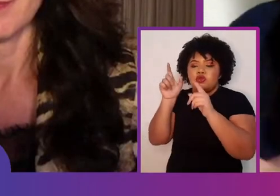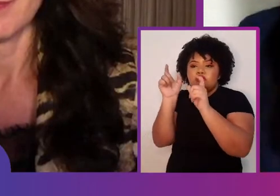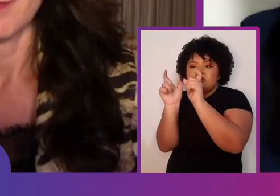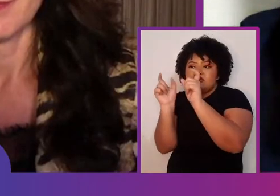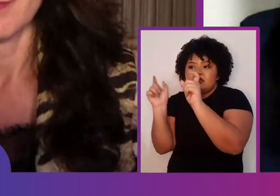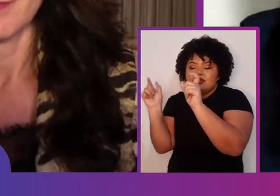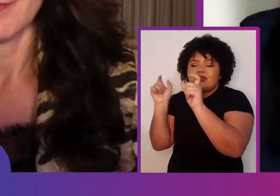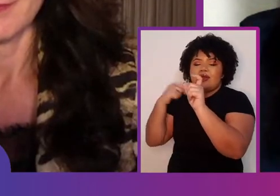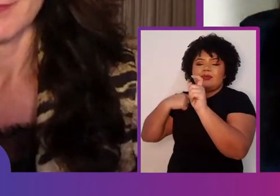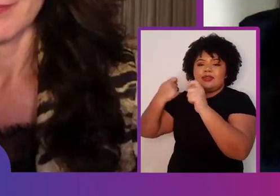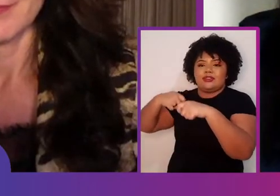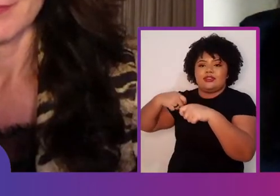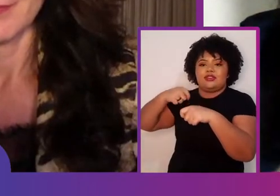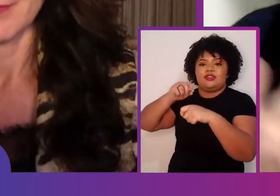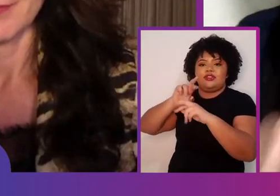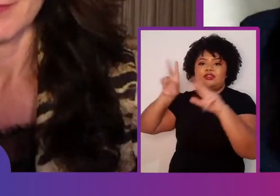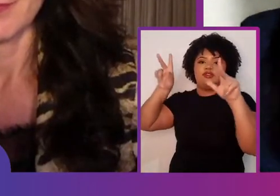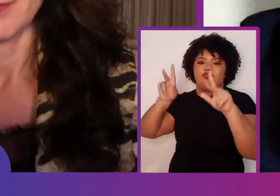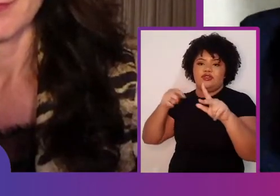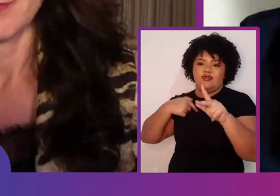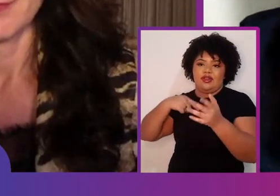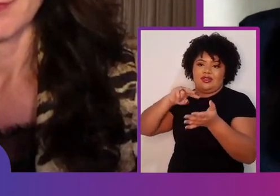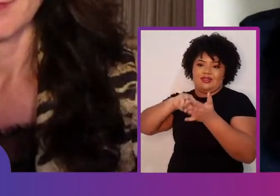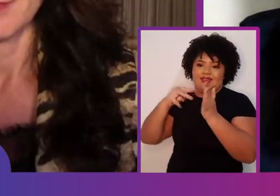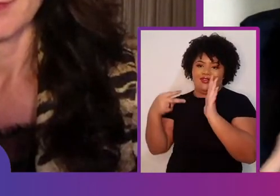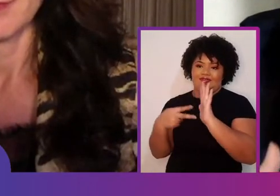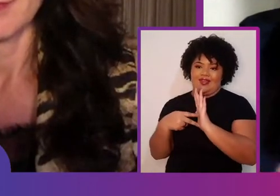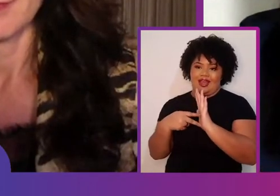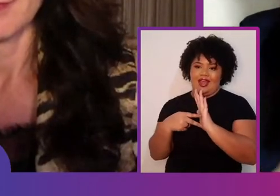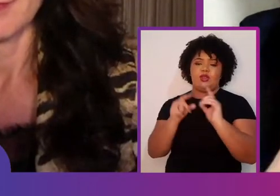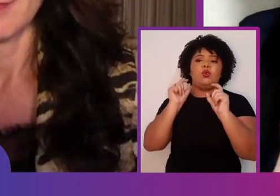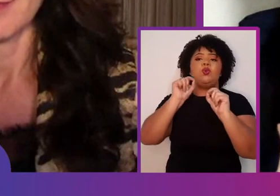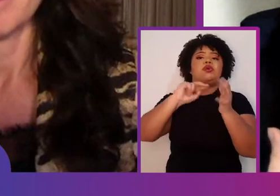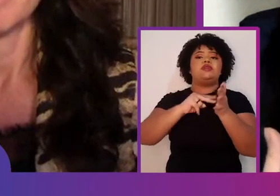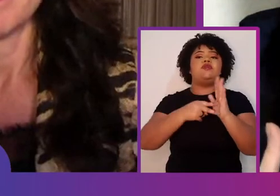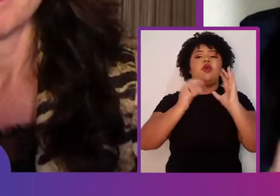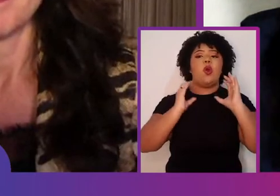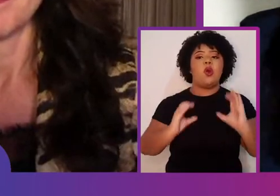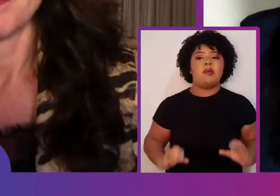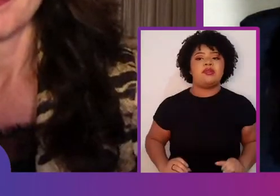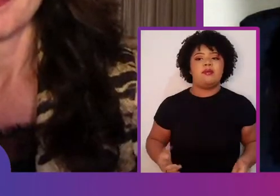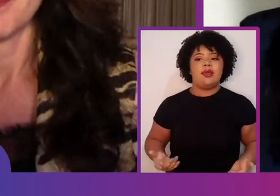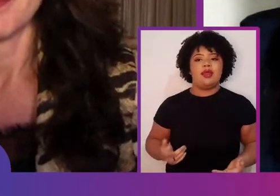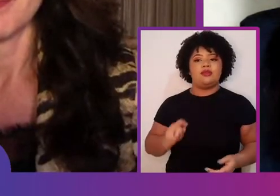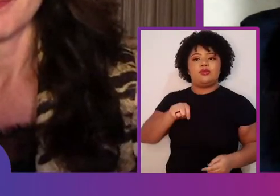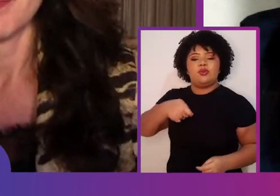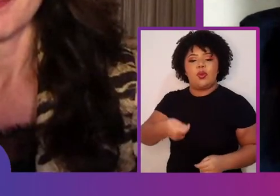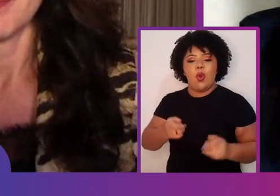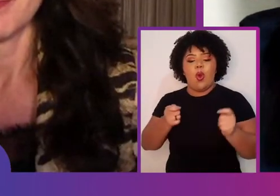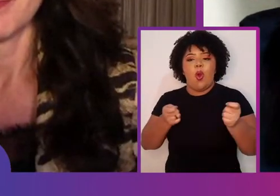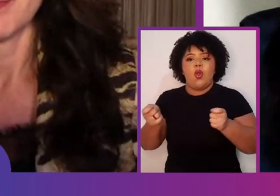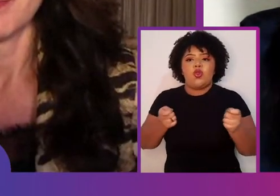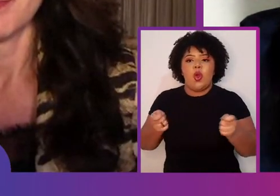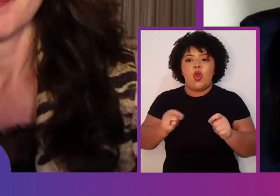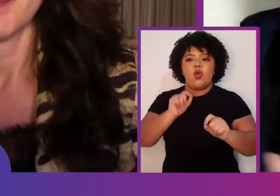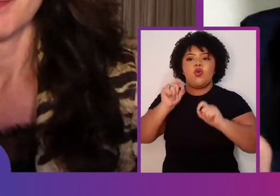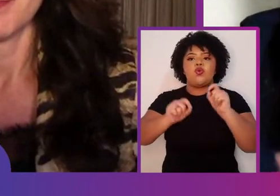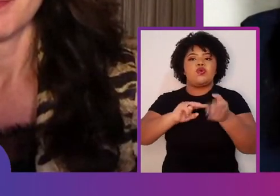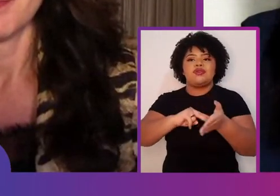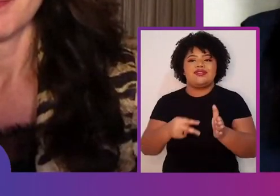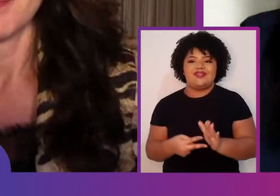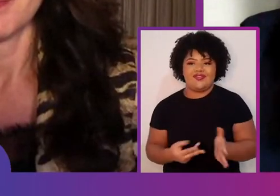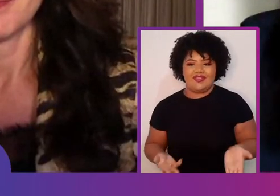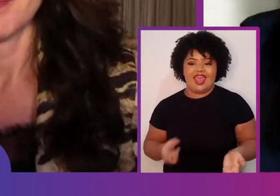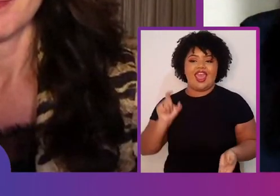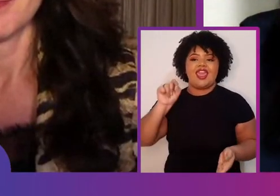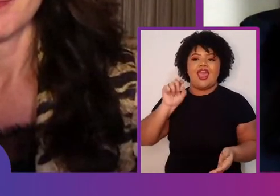quê? O que você chama de comportamento? O que você chama de controle? Né? Controle de quem? Quem está controlando? Quem é esse agente controlador? É